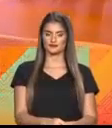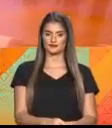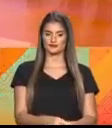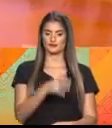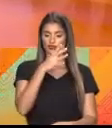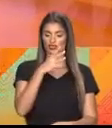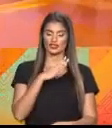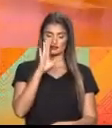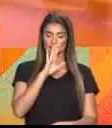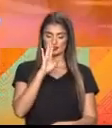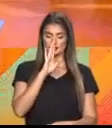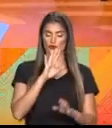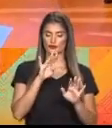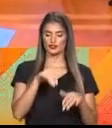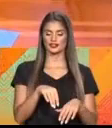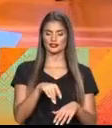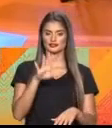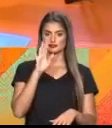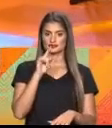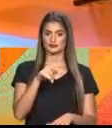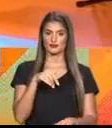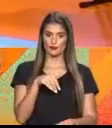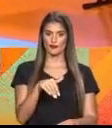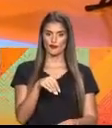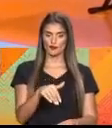Diz-me se é o final, se te vou